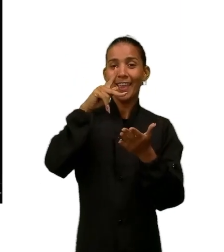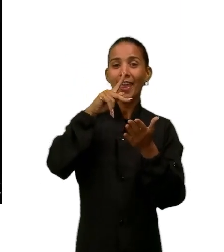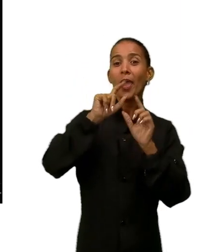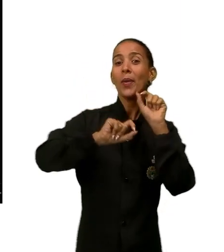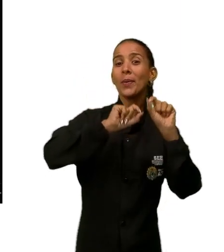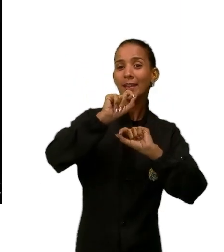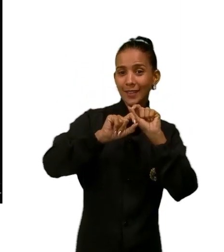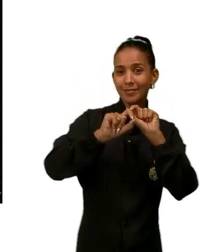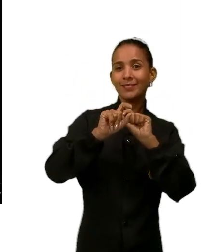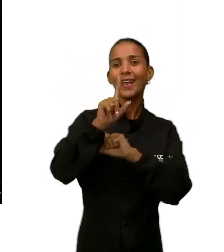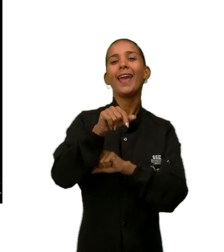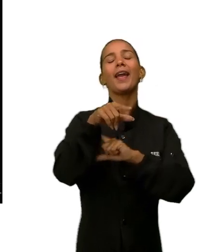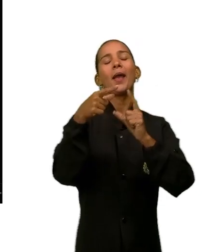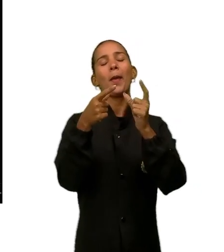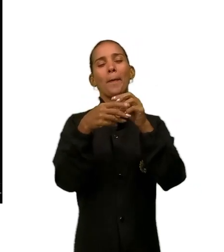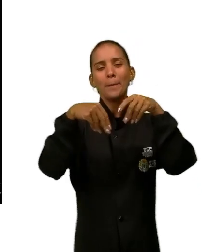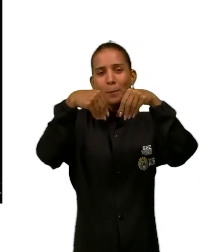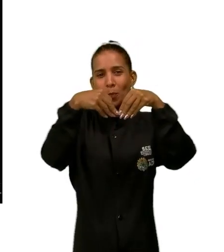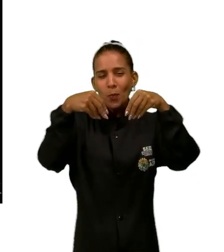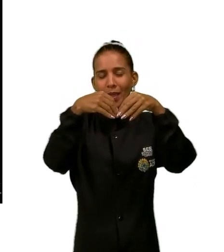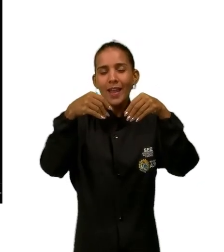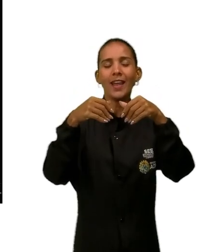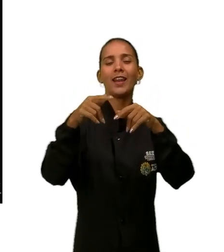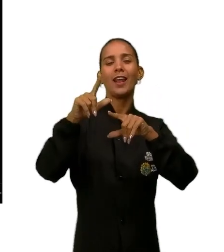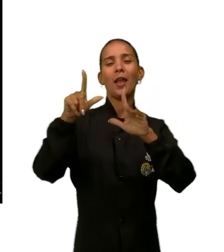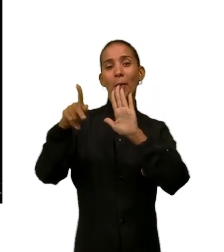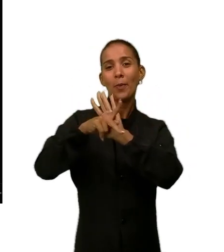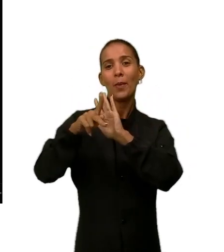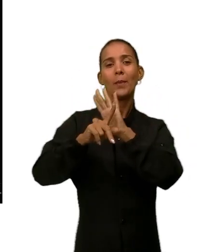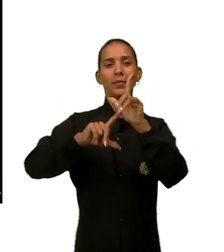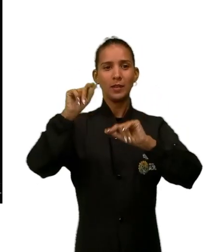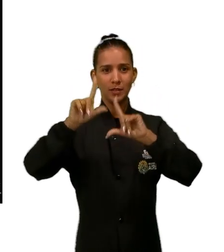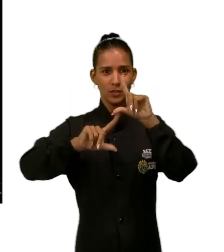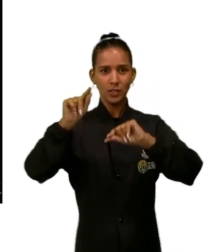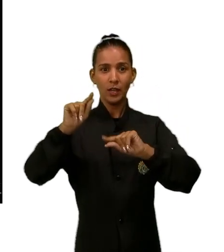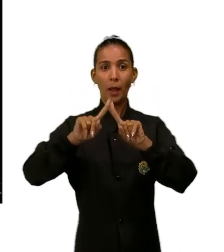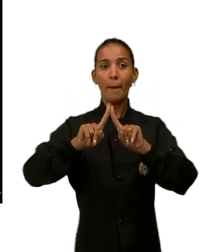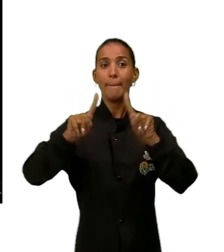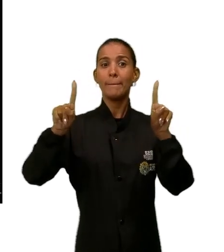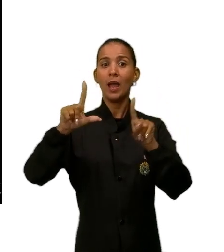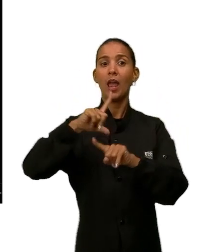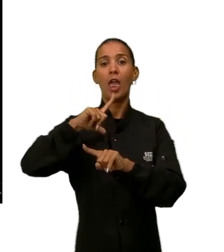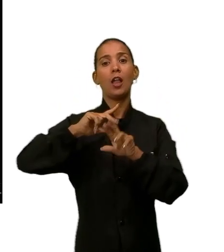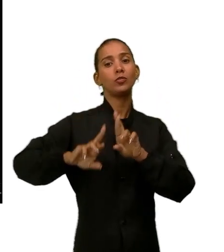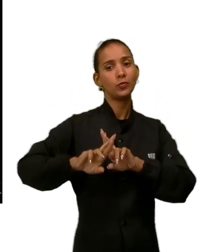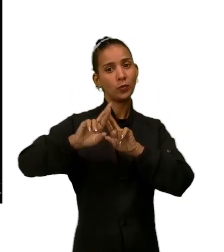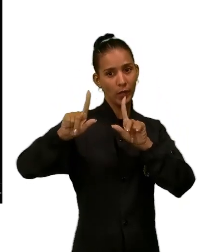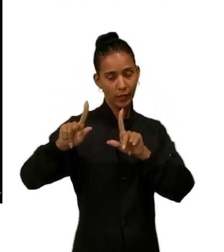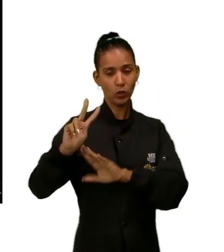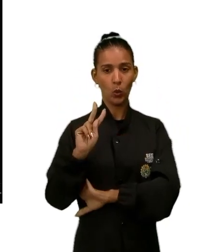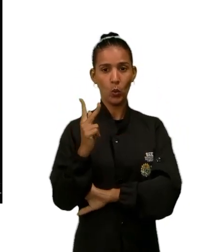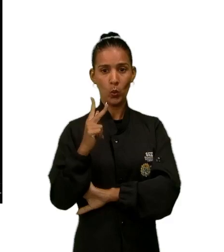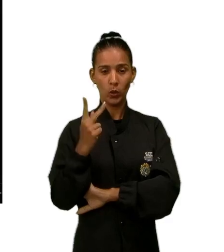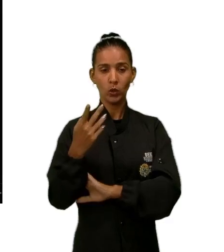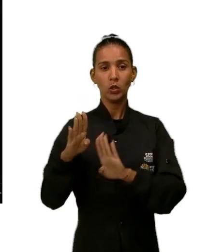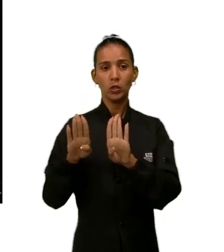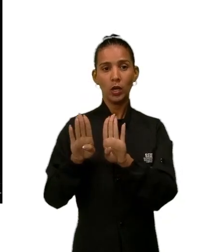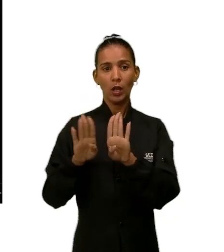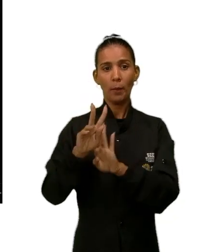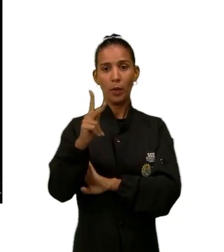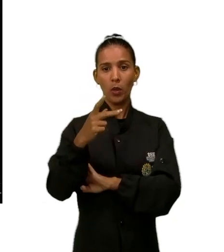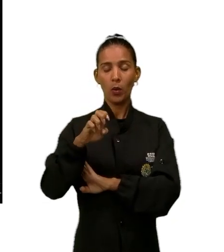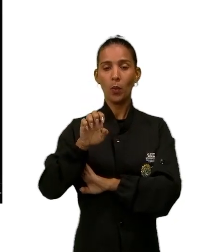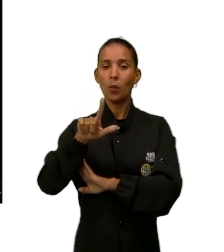verdade, gente, veio das estrelas, exceto né, o hidrogênio e o hélio. Mas, por exemplo, o oxigênio do